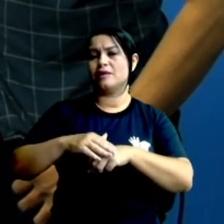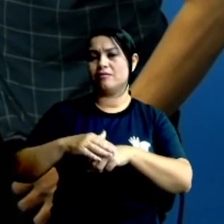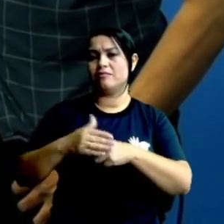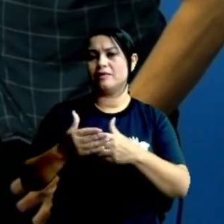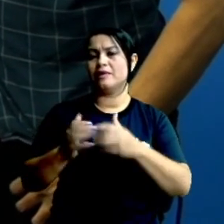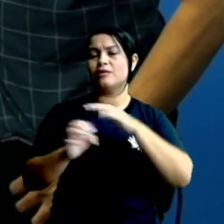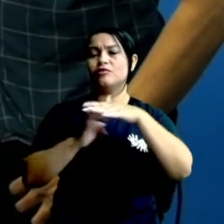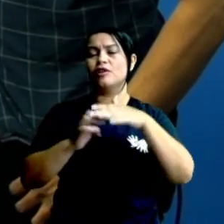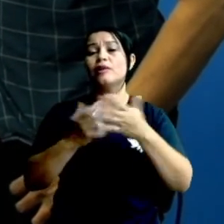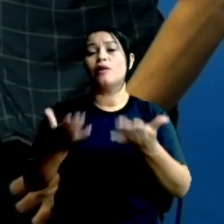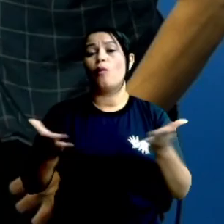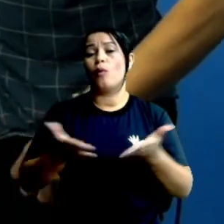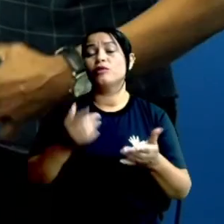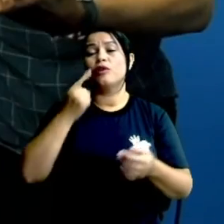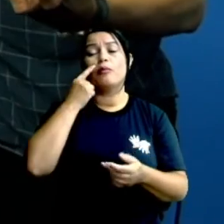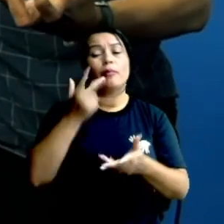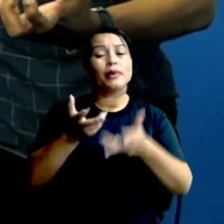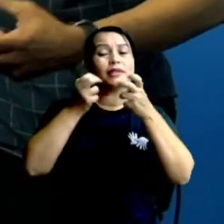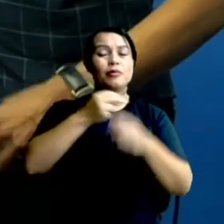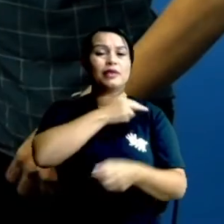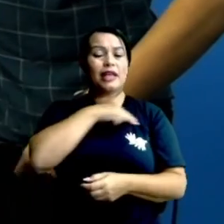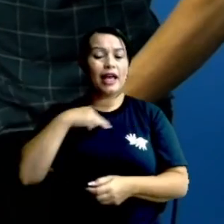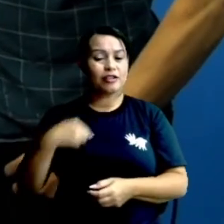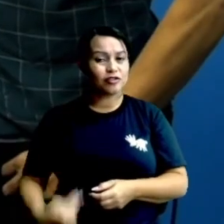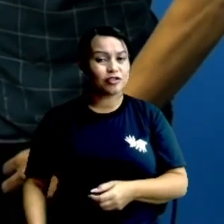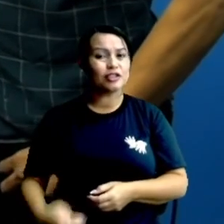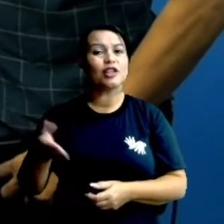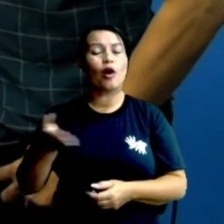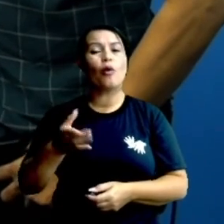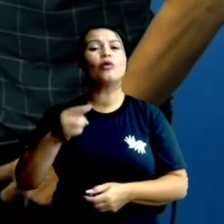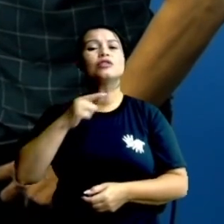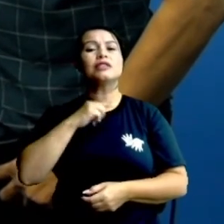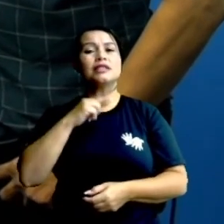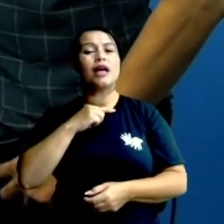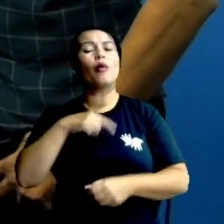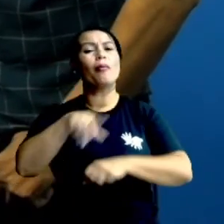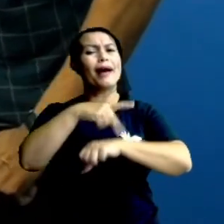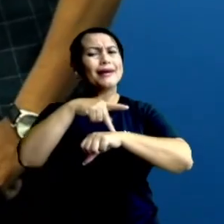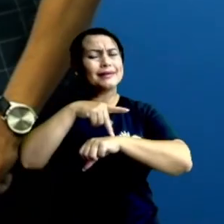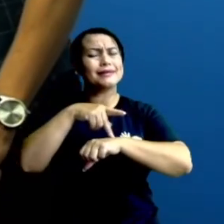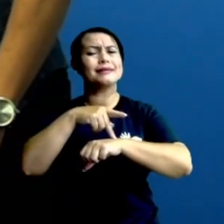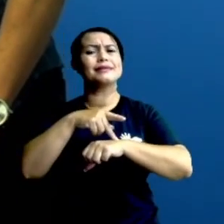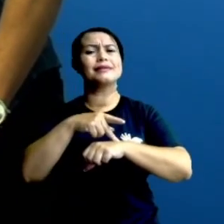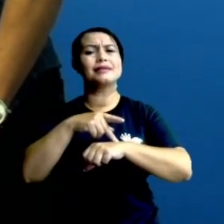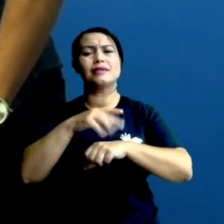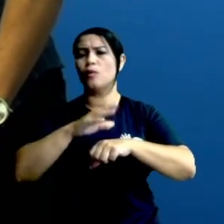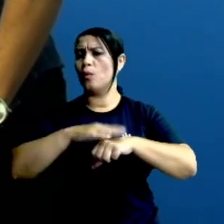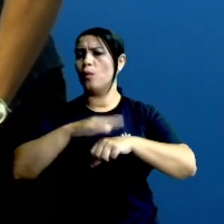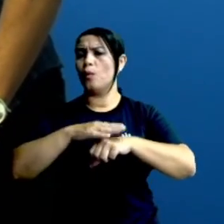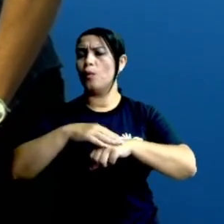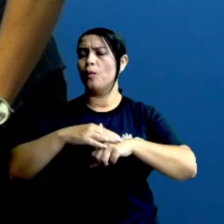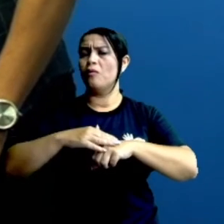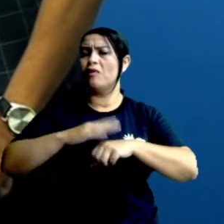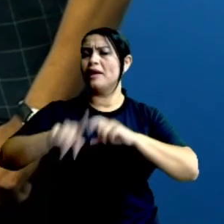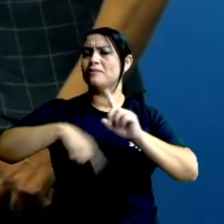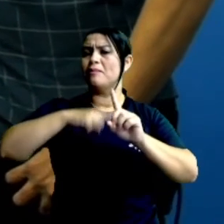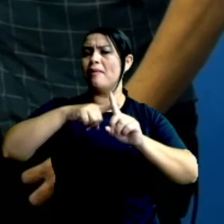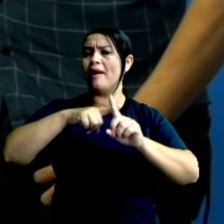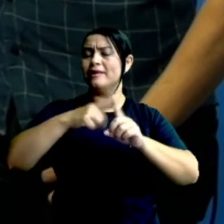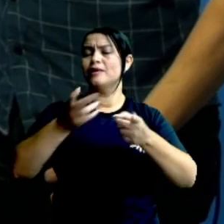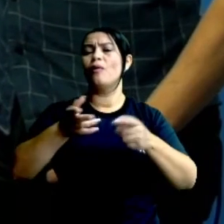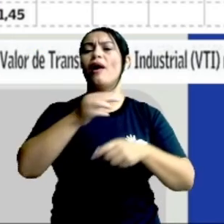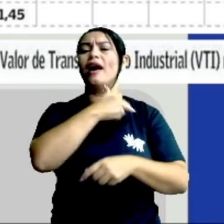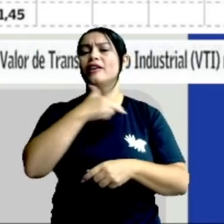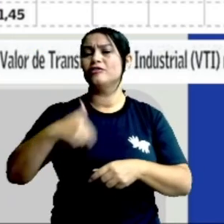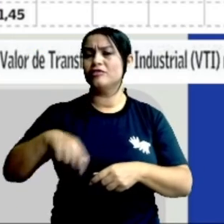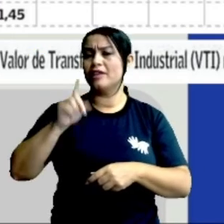seria aí o país que mais produz coisas industrializadas, né? Ou seja, a China passou a ser